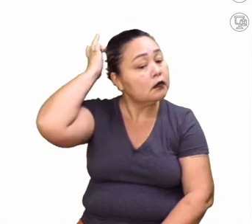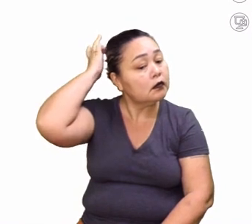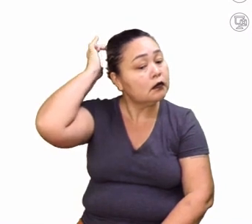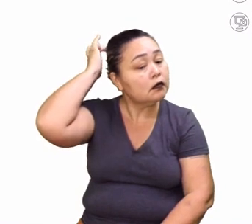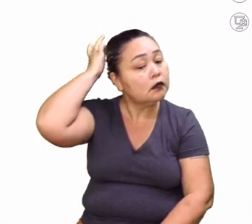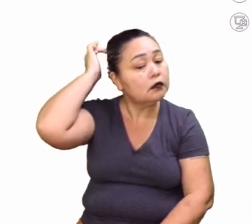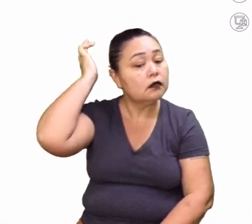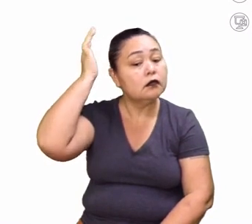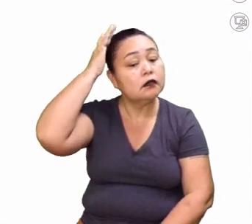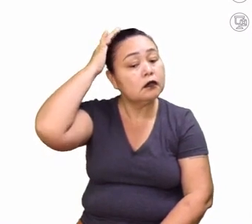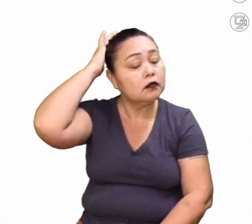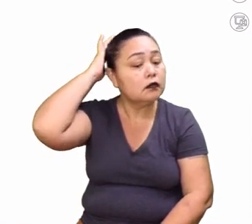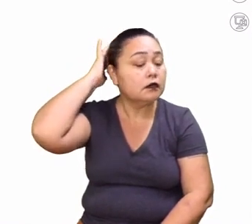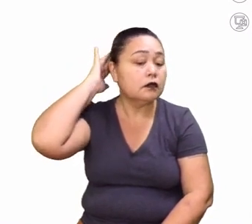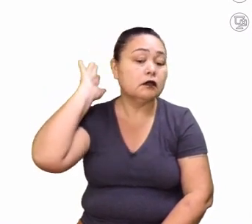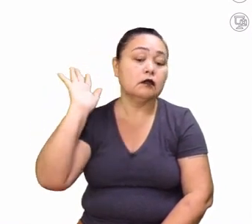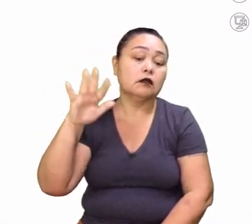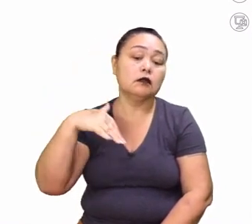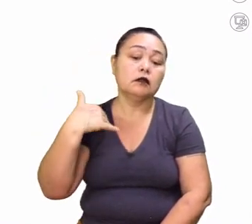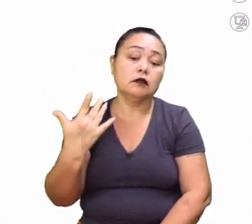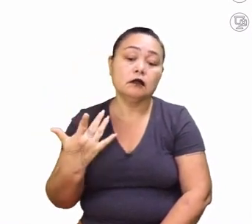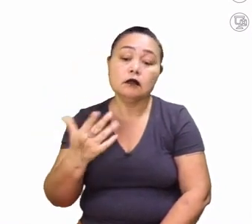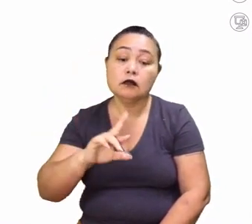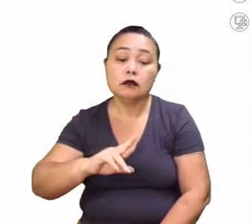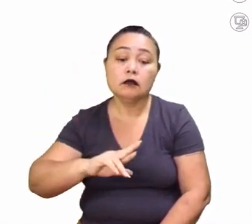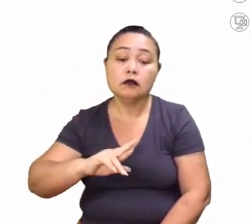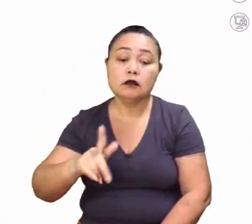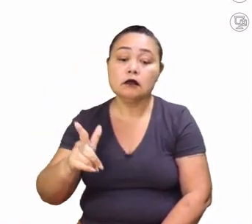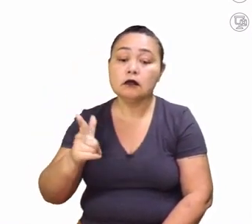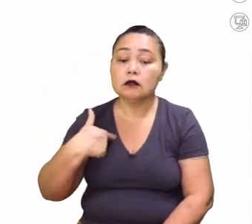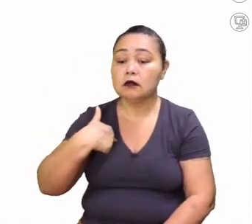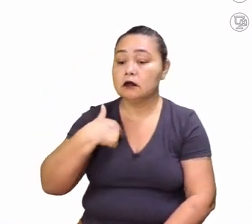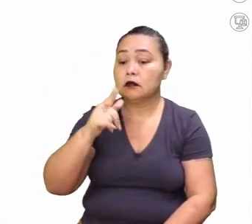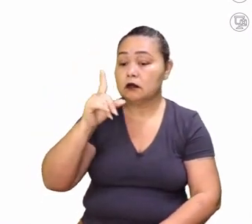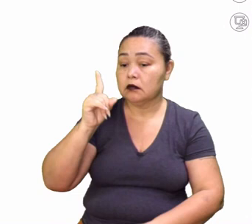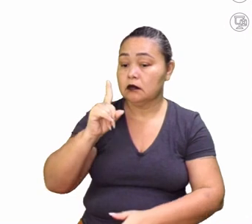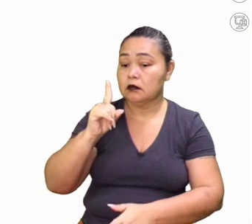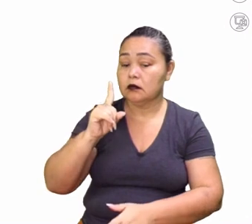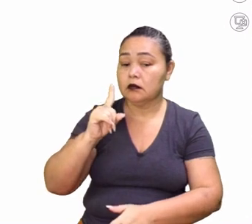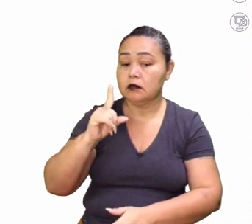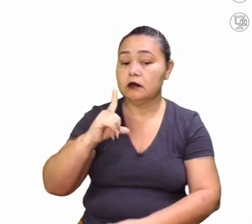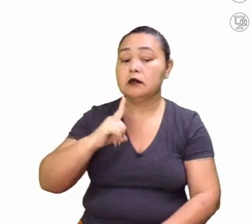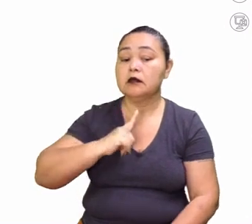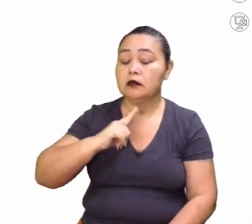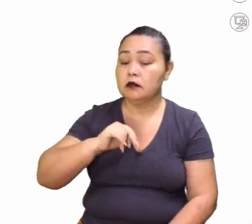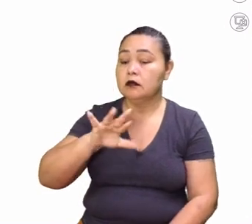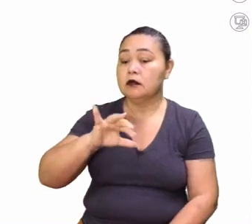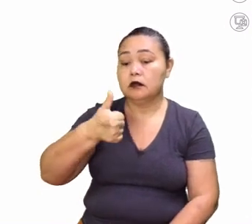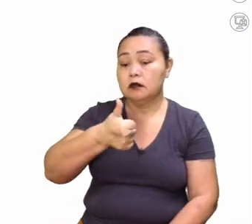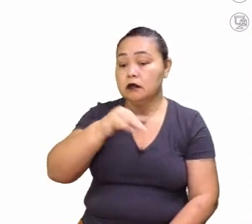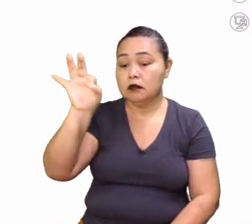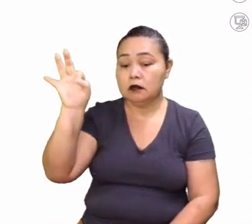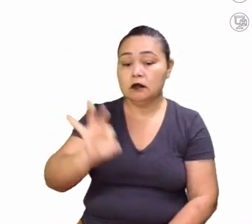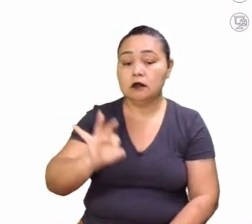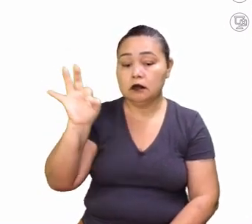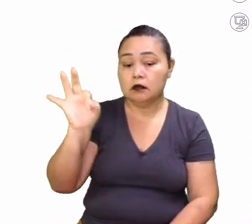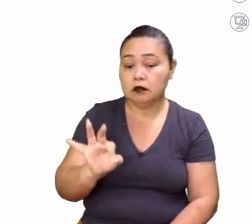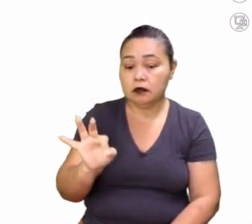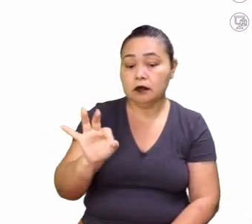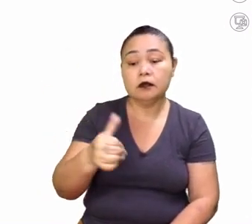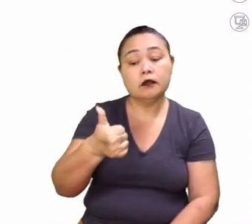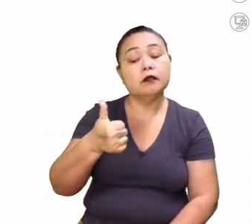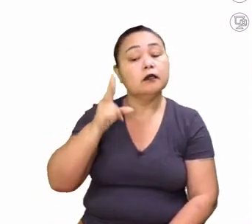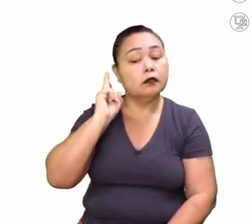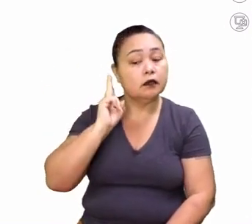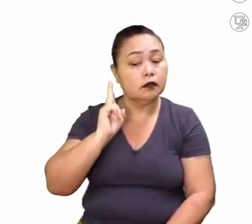vamos então nós temos que não é possível um dispositivo ter um rendimento de 100% ó Isto é